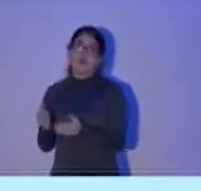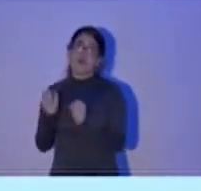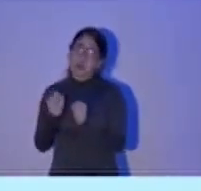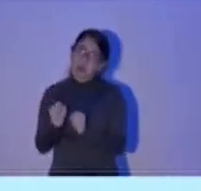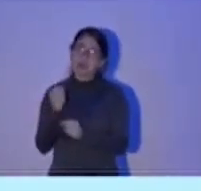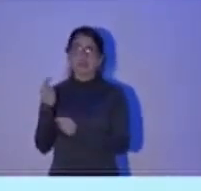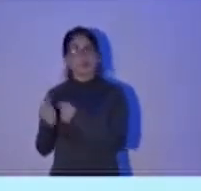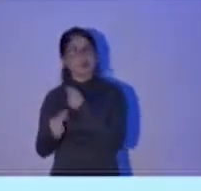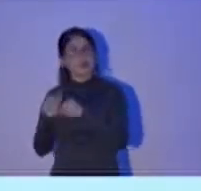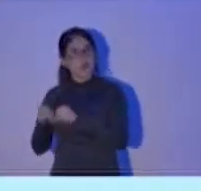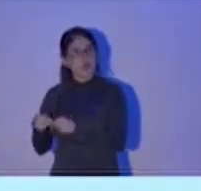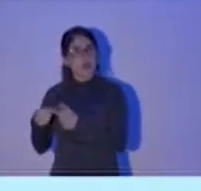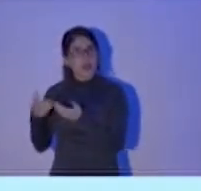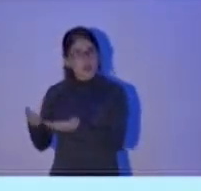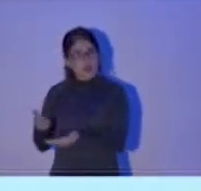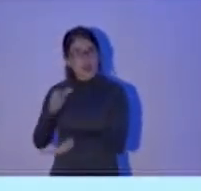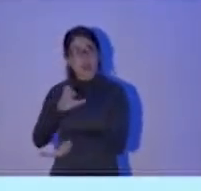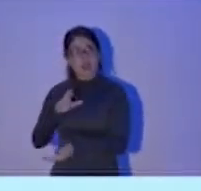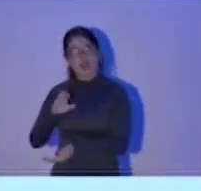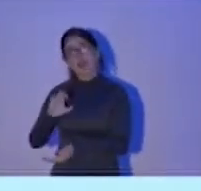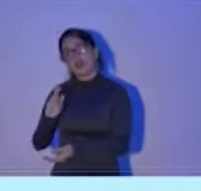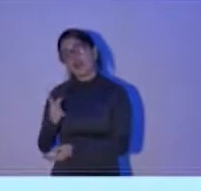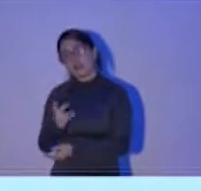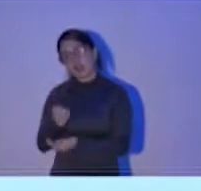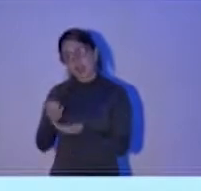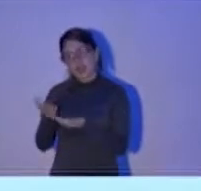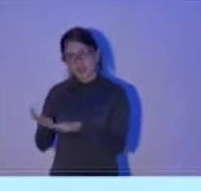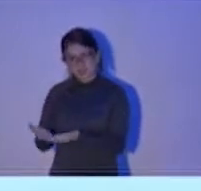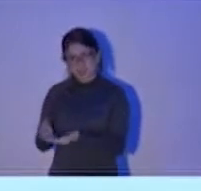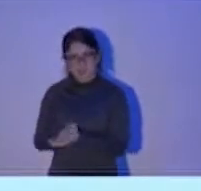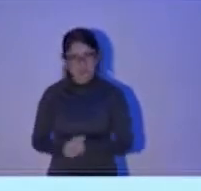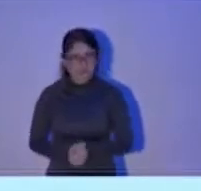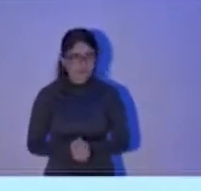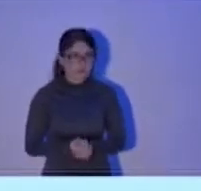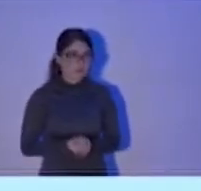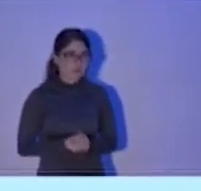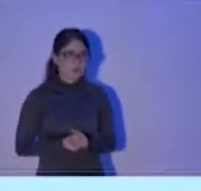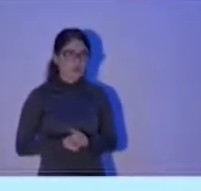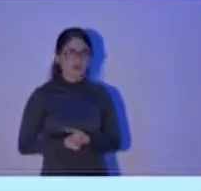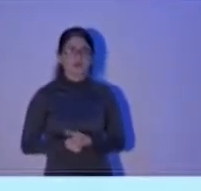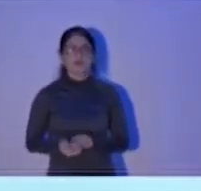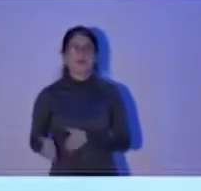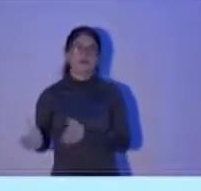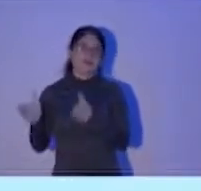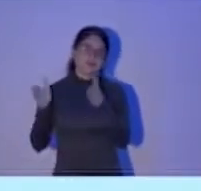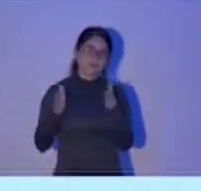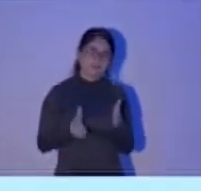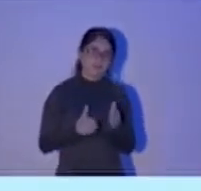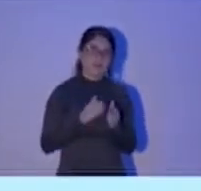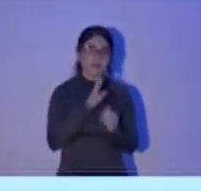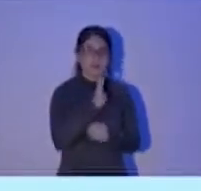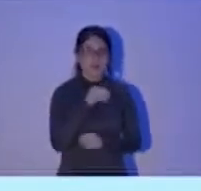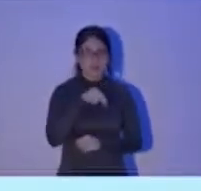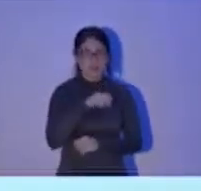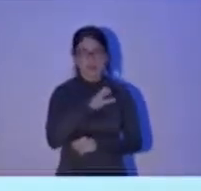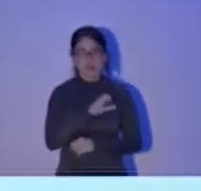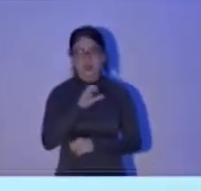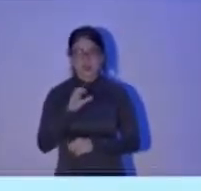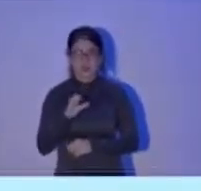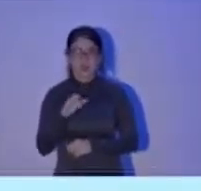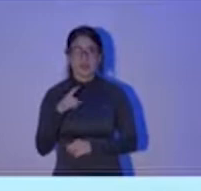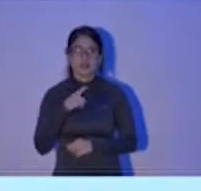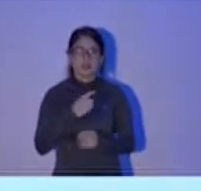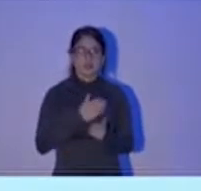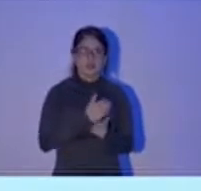estão, inclusive, fazendo isso. Tá? Agora, voltando aqui à pauta da BNCC. Nós temos dois ciclos, como vocês bem